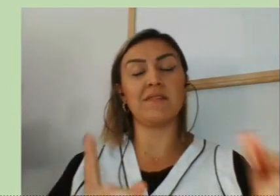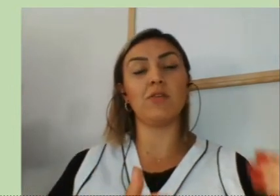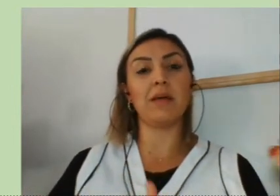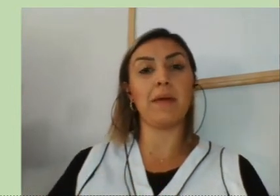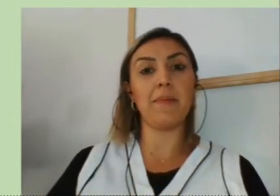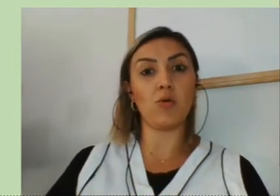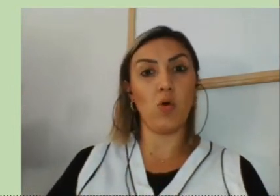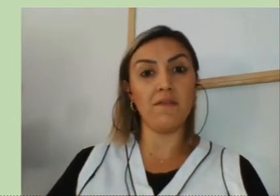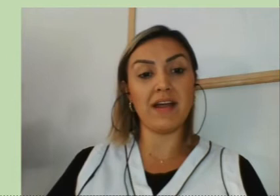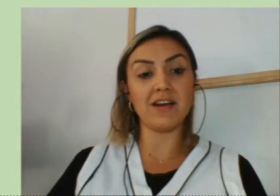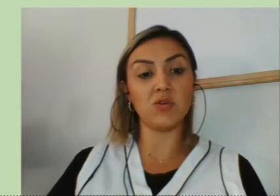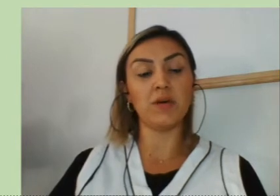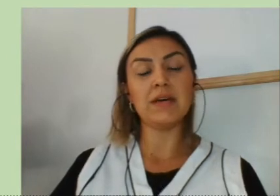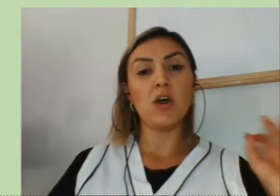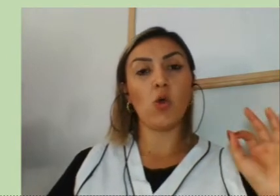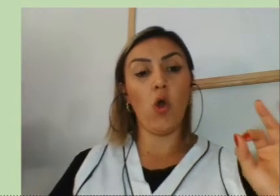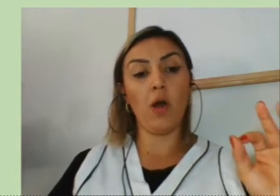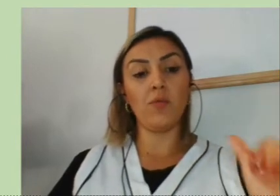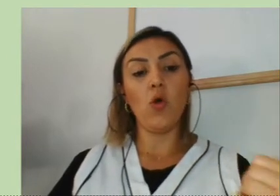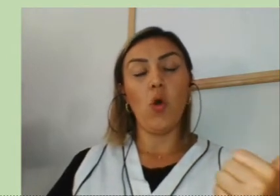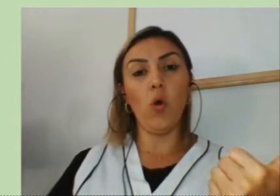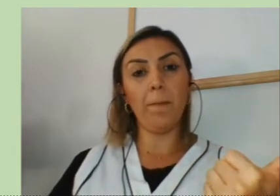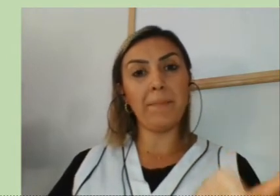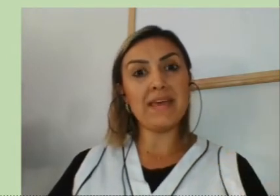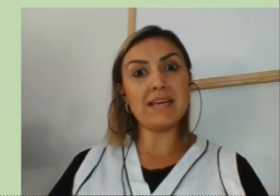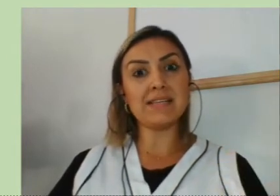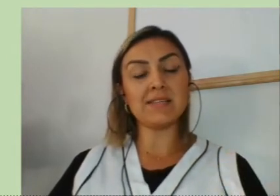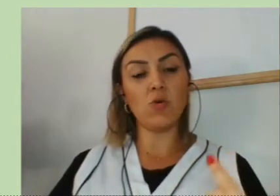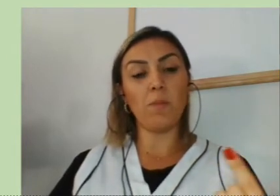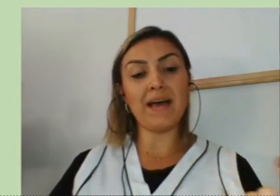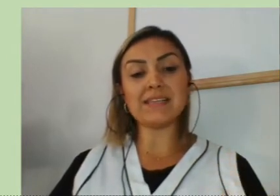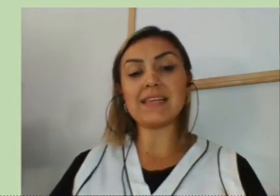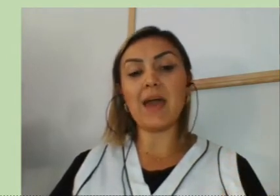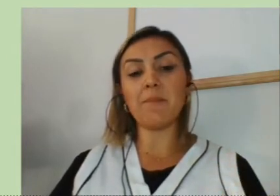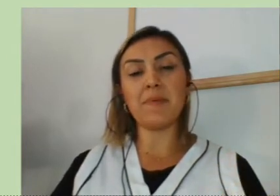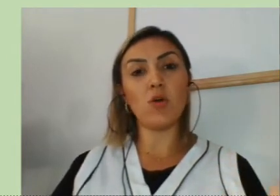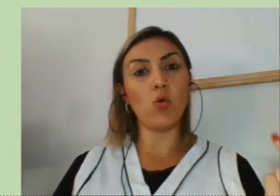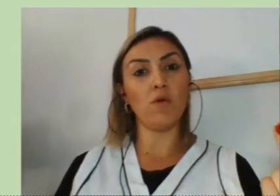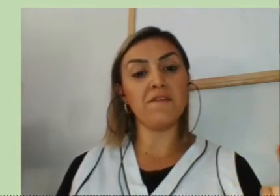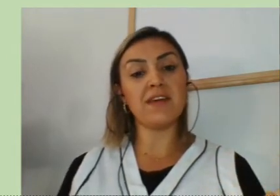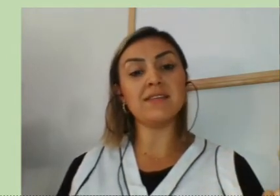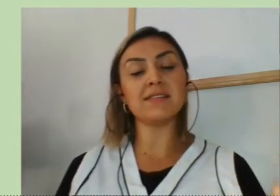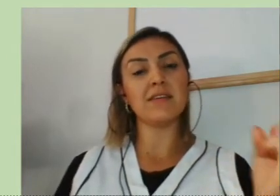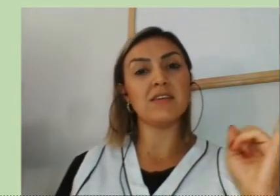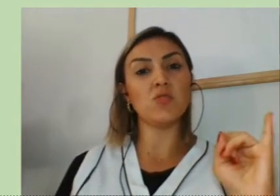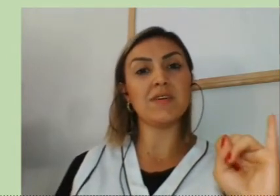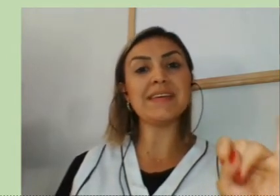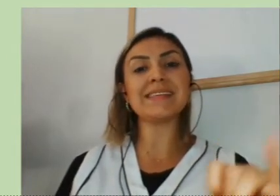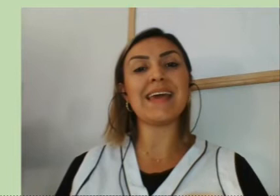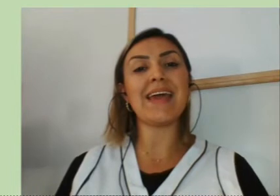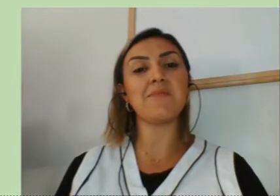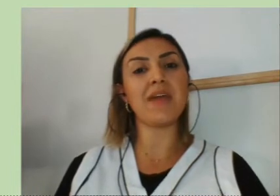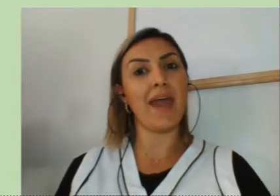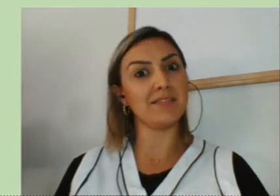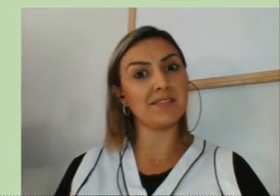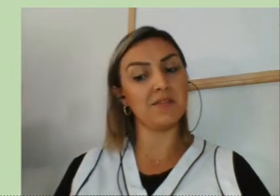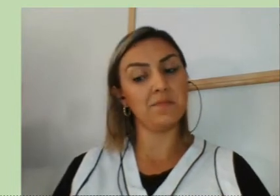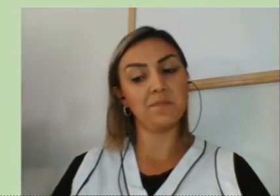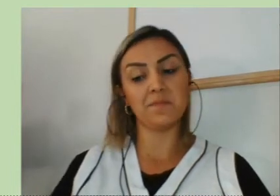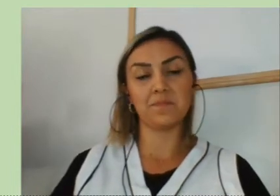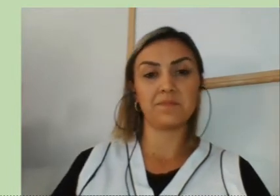impostos, que vão também para o governo. Como o PIS, o PASEP, o COFINS e o